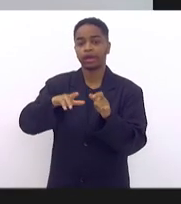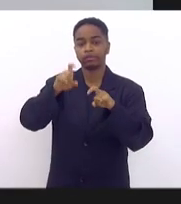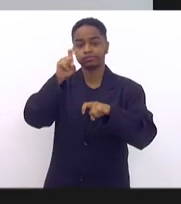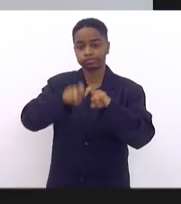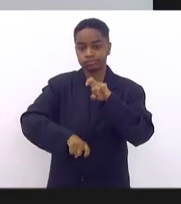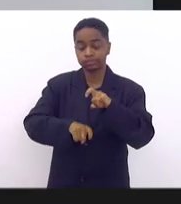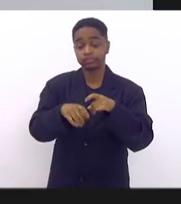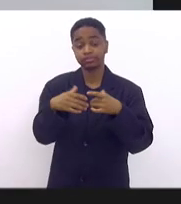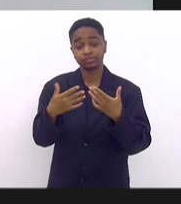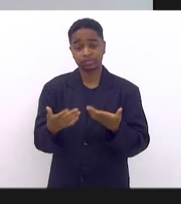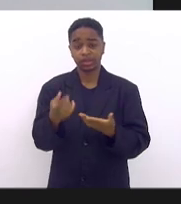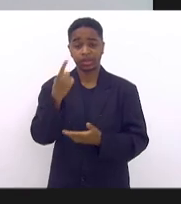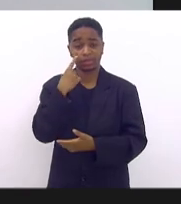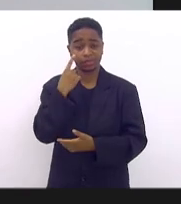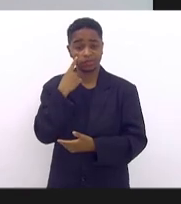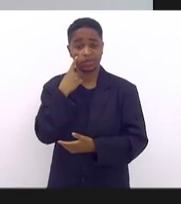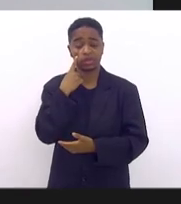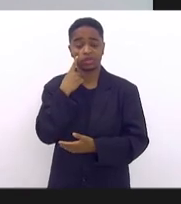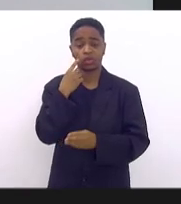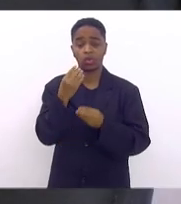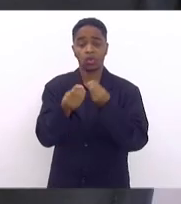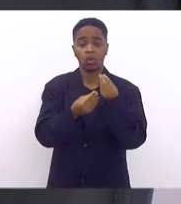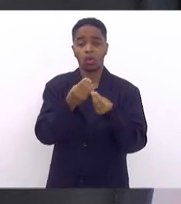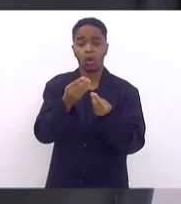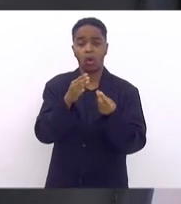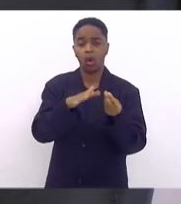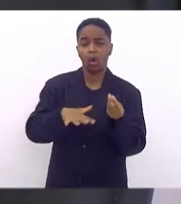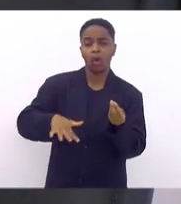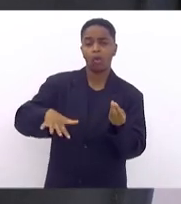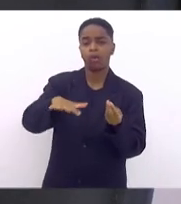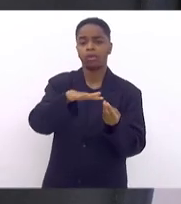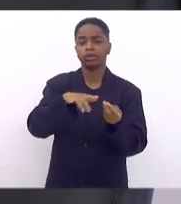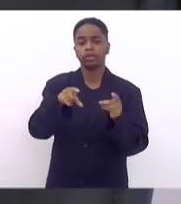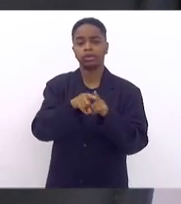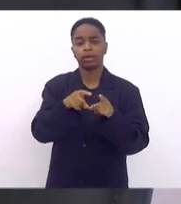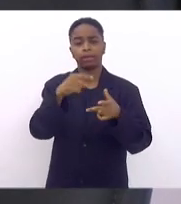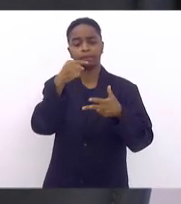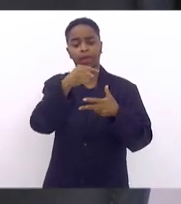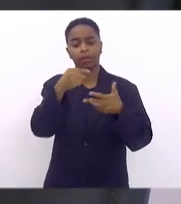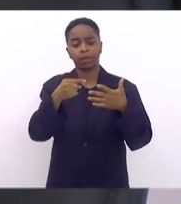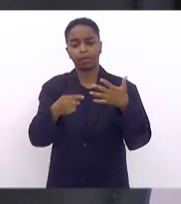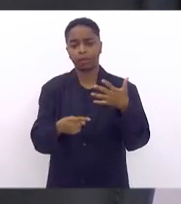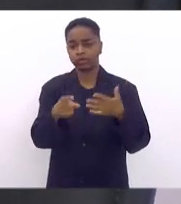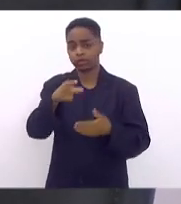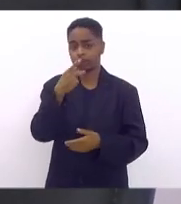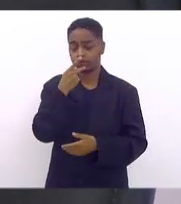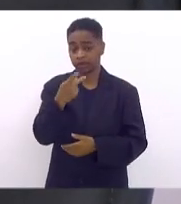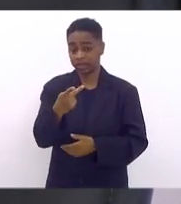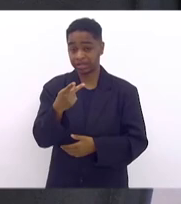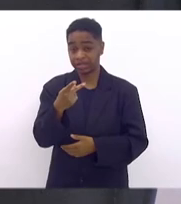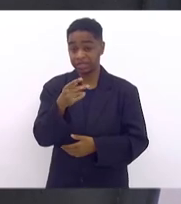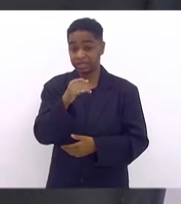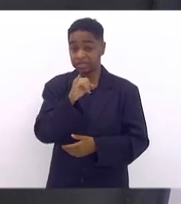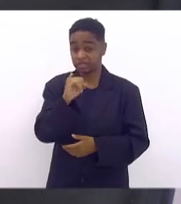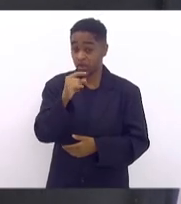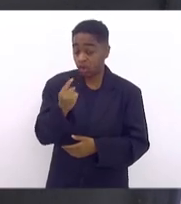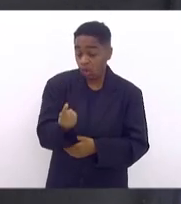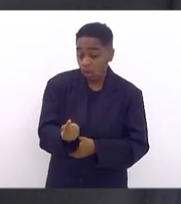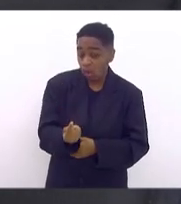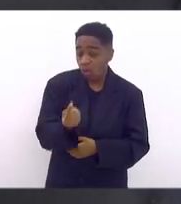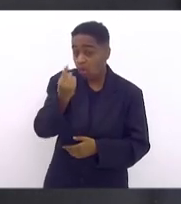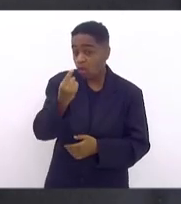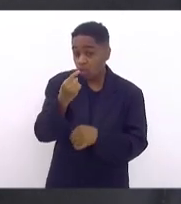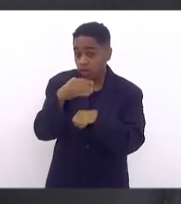olhando para esse território todo e para todas essas suposições que você faz, se você fosse fazer uma única